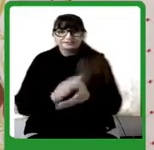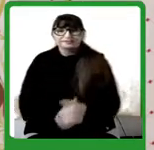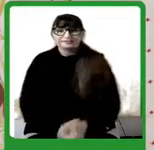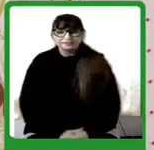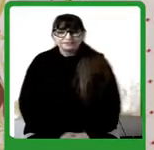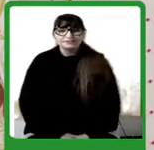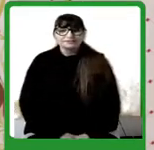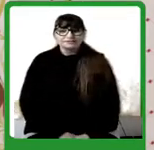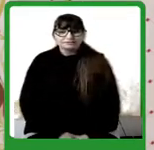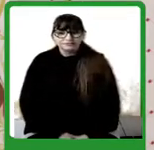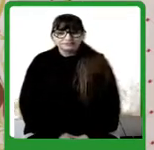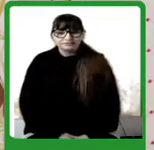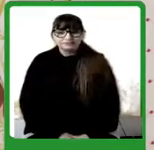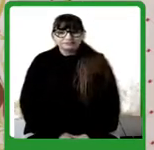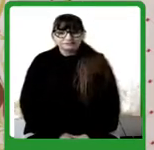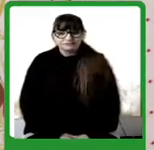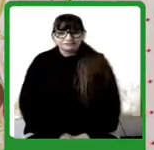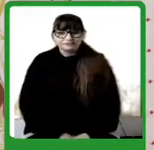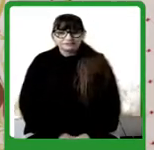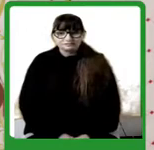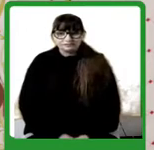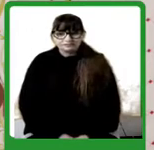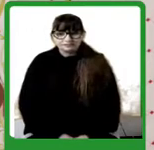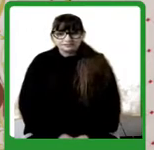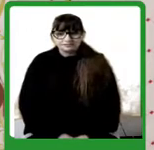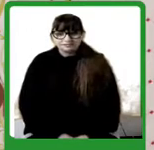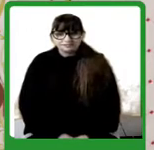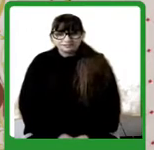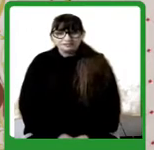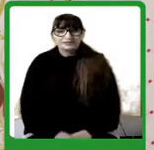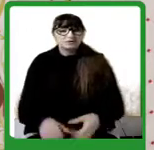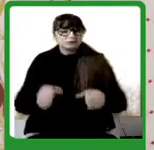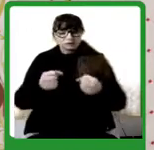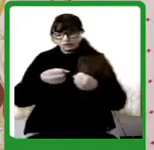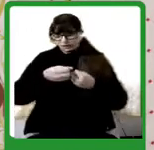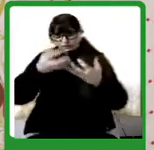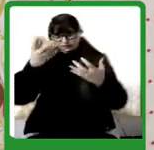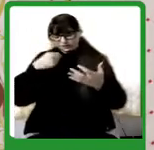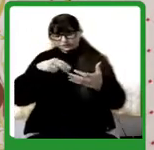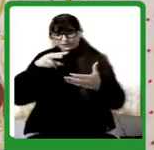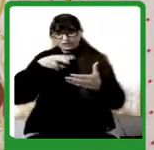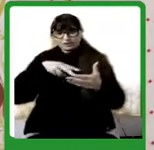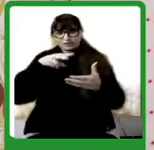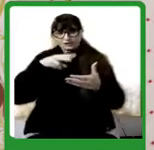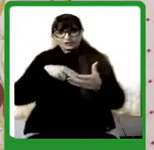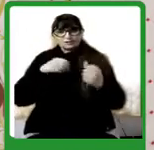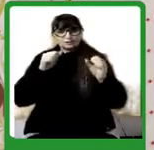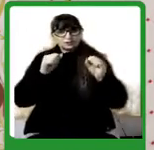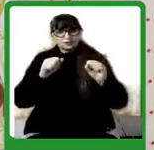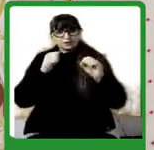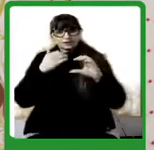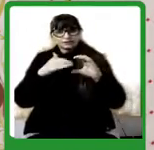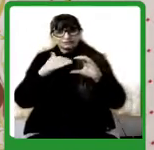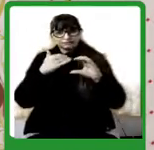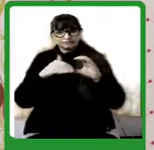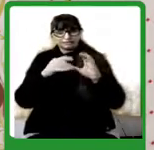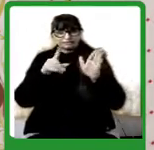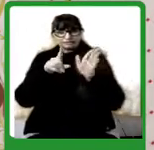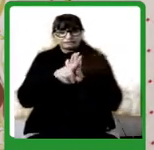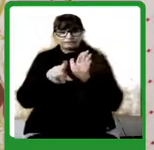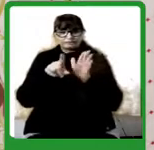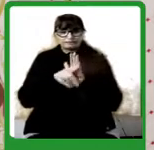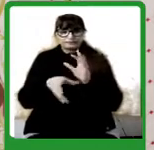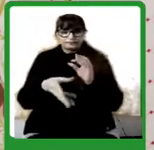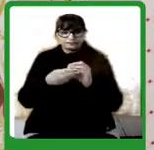quiser perguntar aí, coloca no chat aí que nós vamos ler. Sim, não. Manda pergunta para nós ali, comenta ali que é o que eu quero